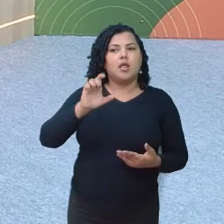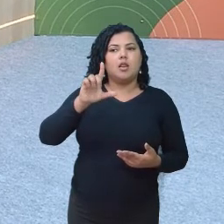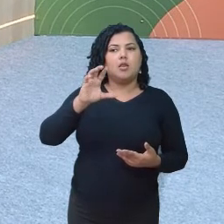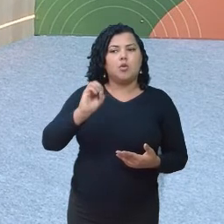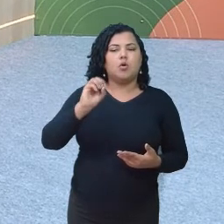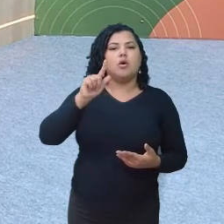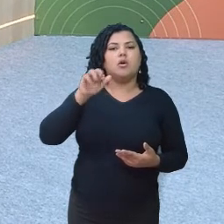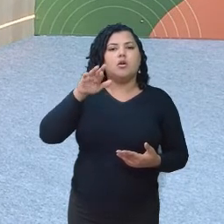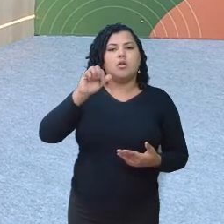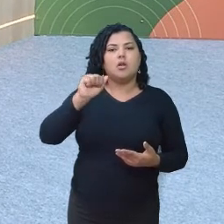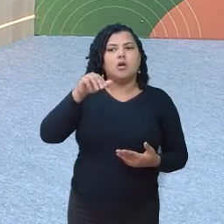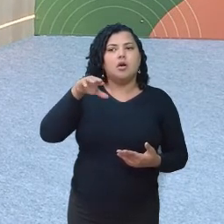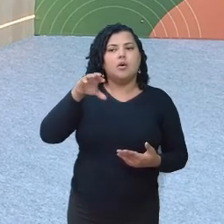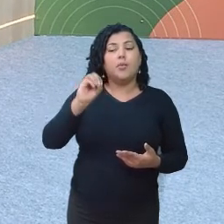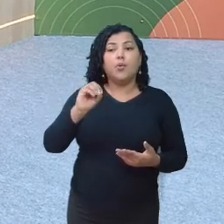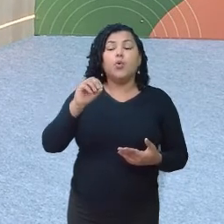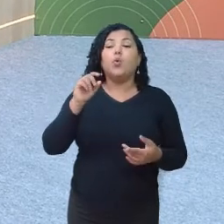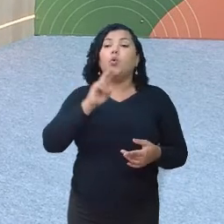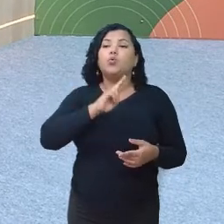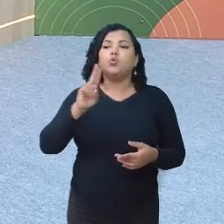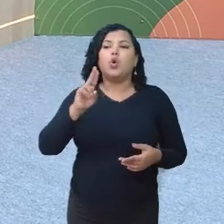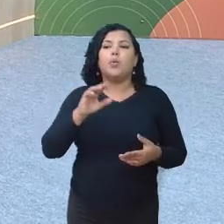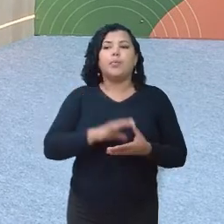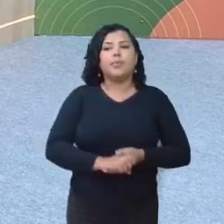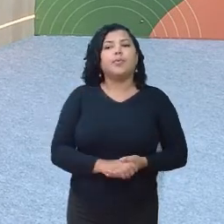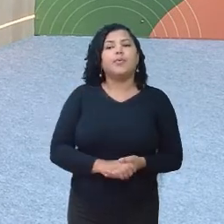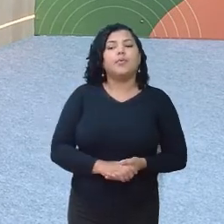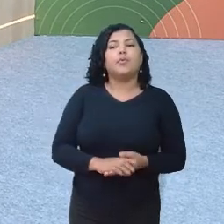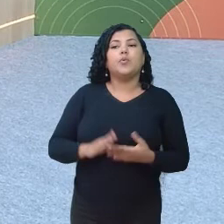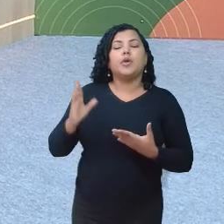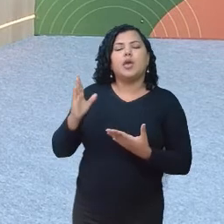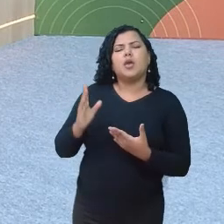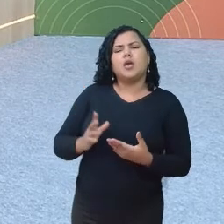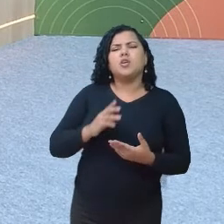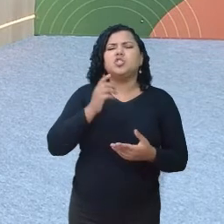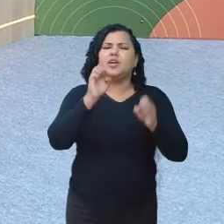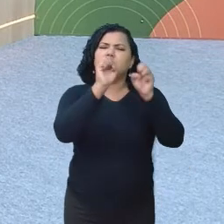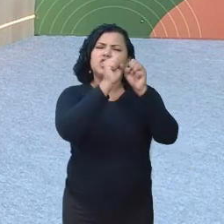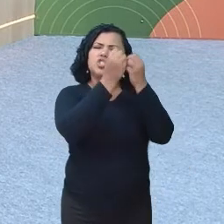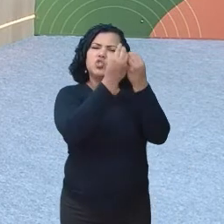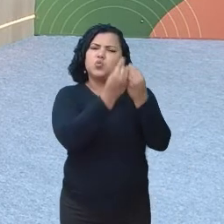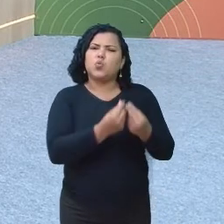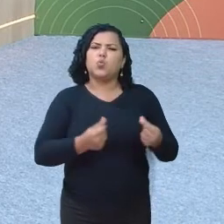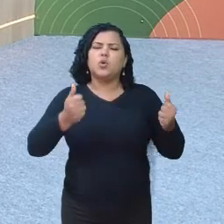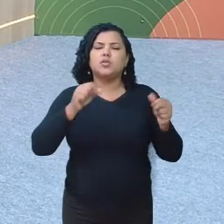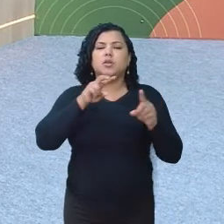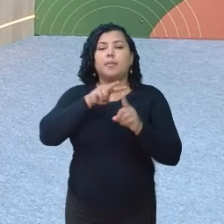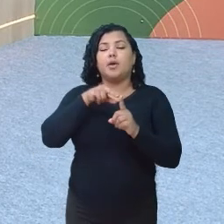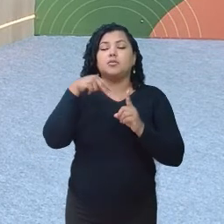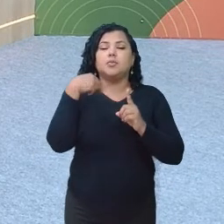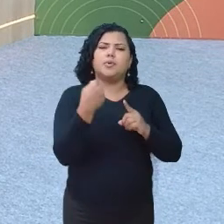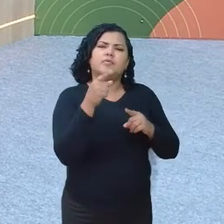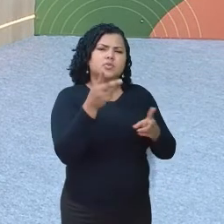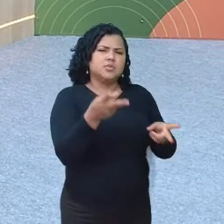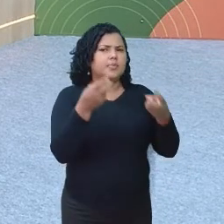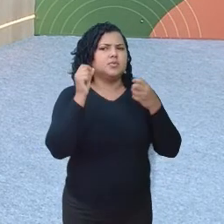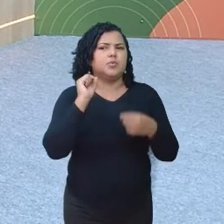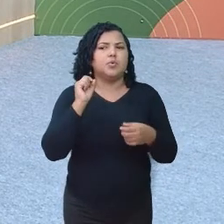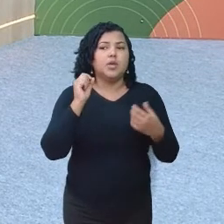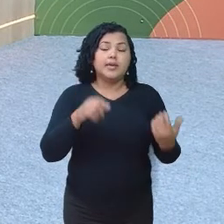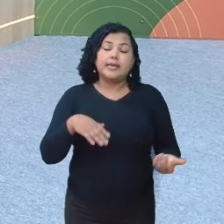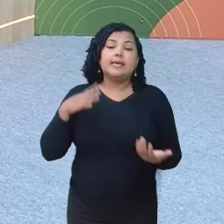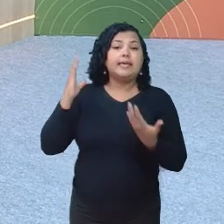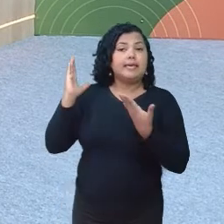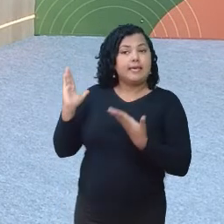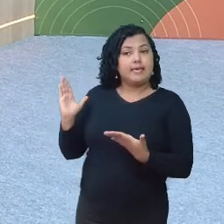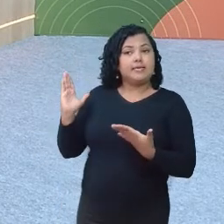cabeça vem algo parecido com esse, a gente vai tentar desconstruir um pouco essa visão para que você perceba que o